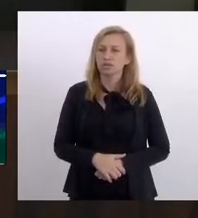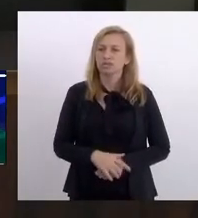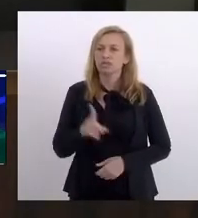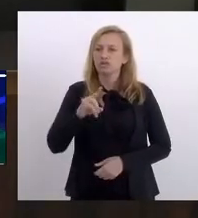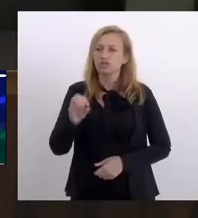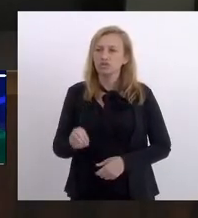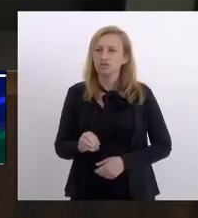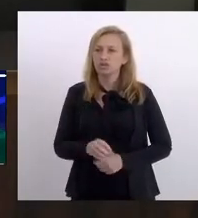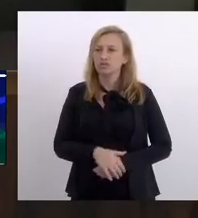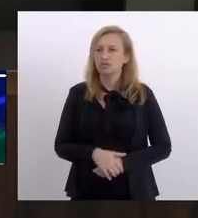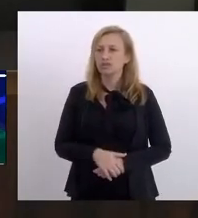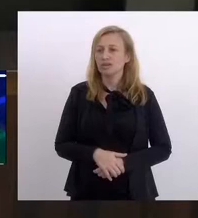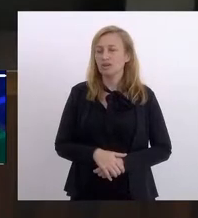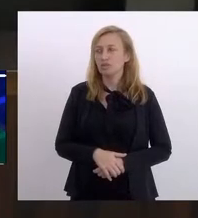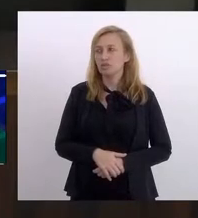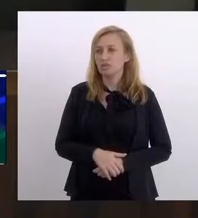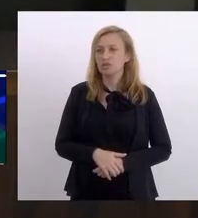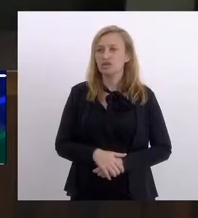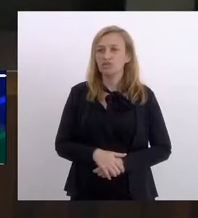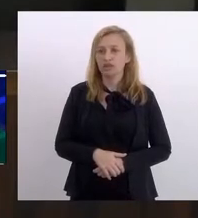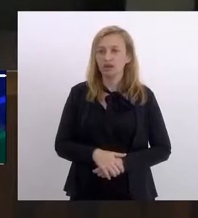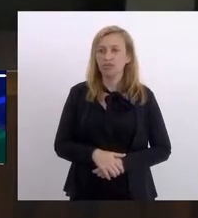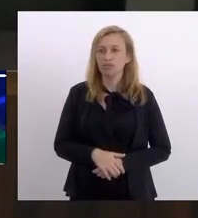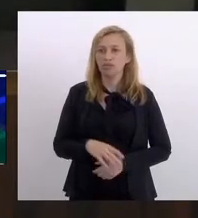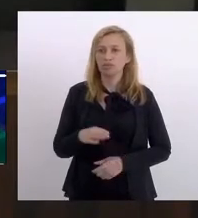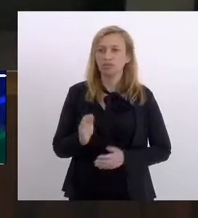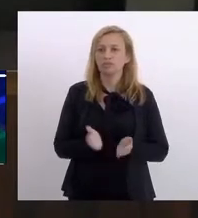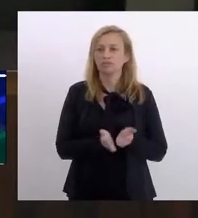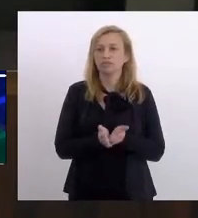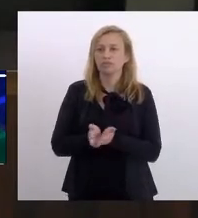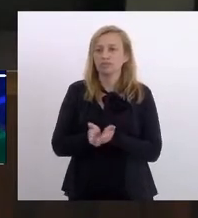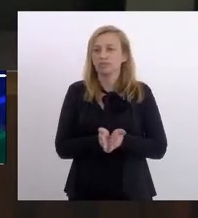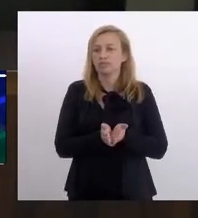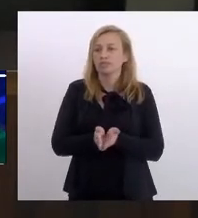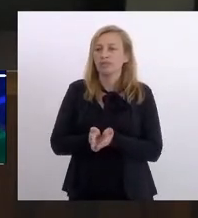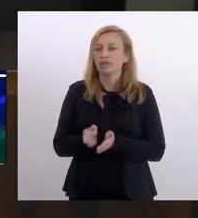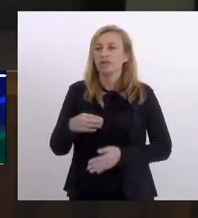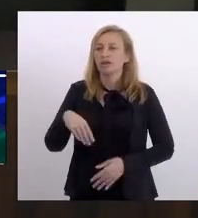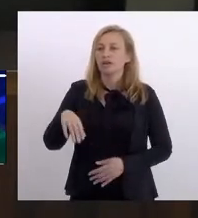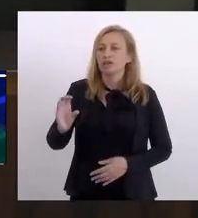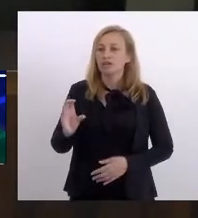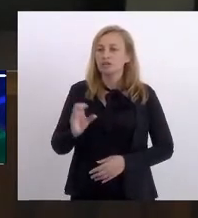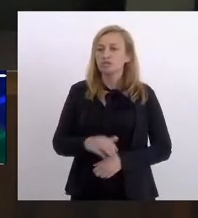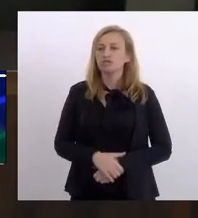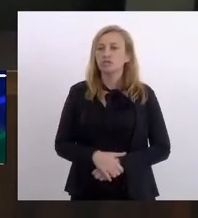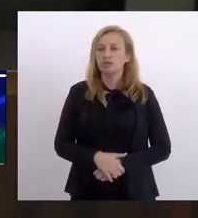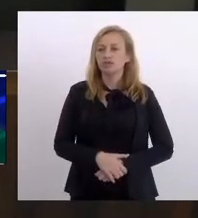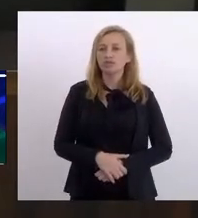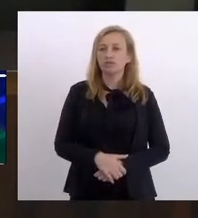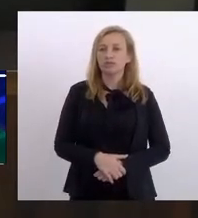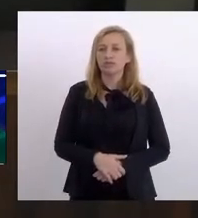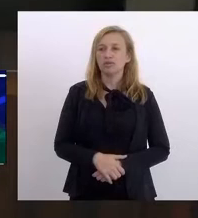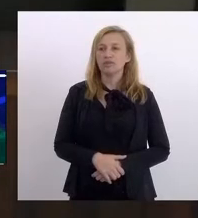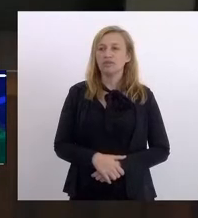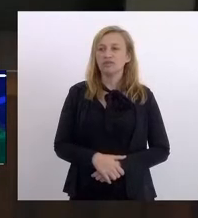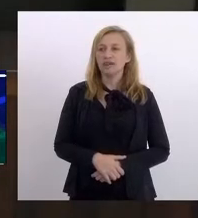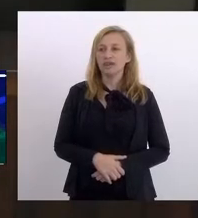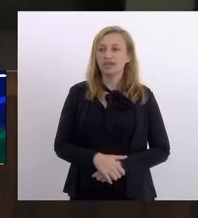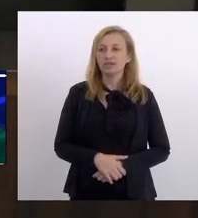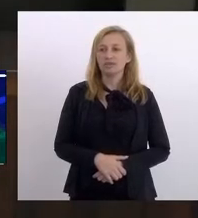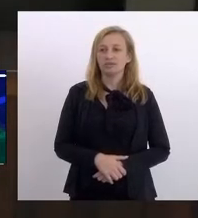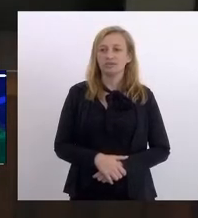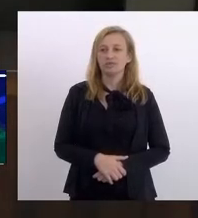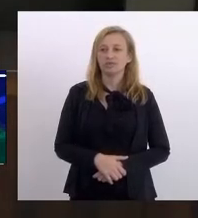Dionísio Lins, subtenente, Bebeto já falei, Bebeto e Mink, já falei. Ok,